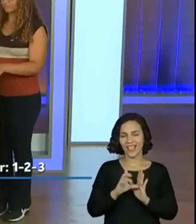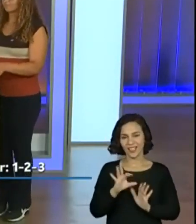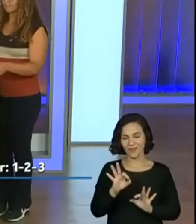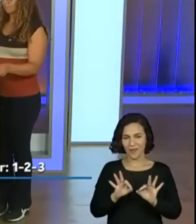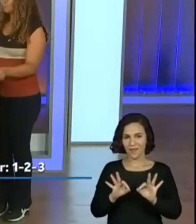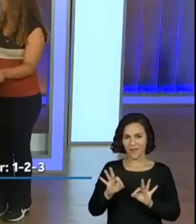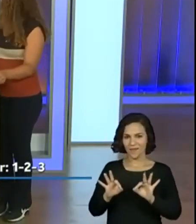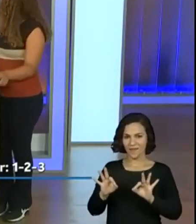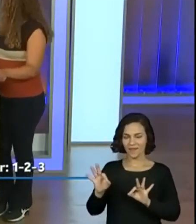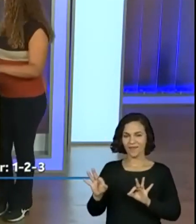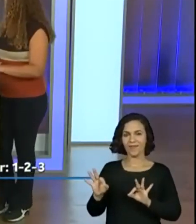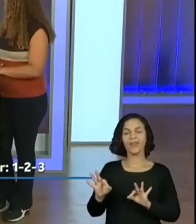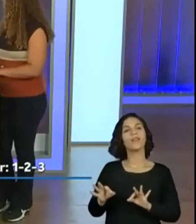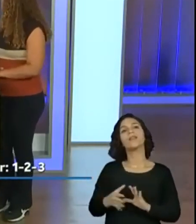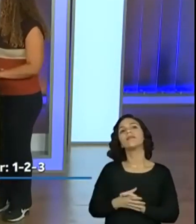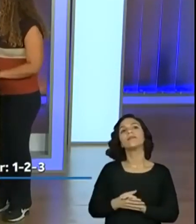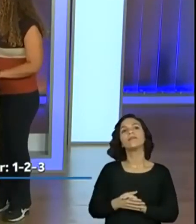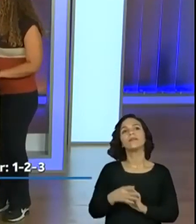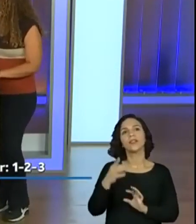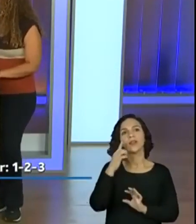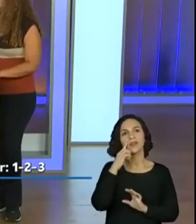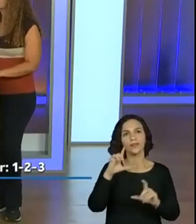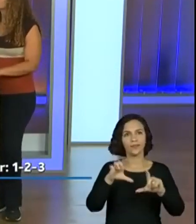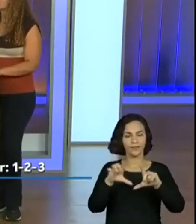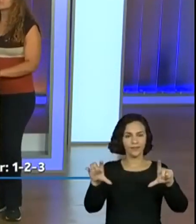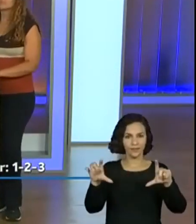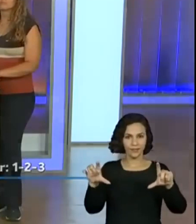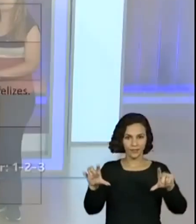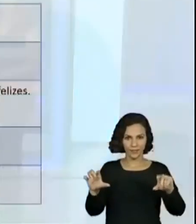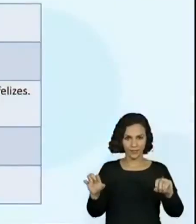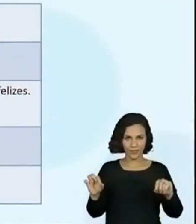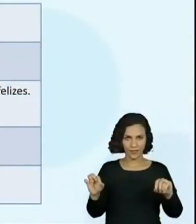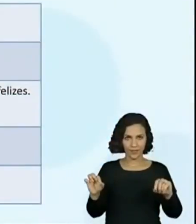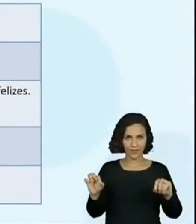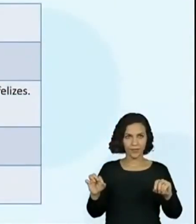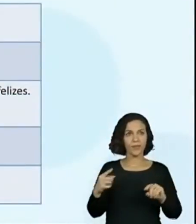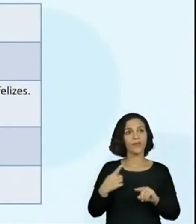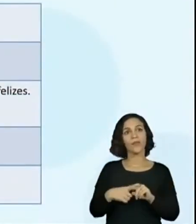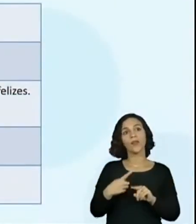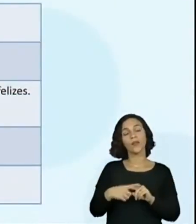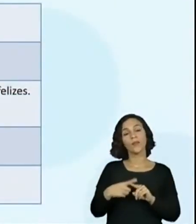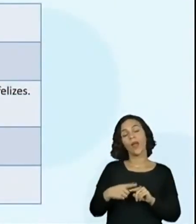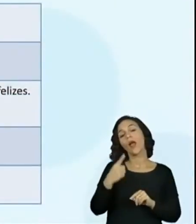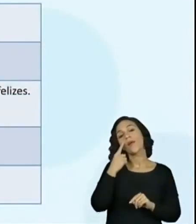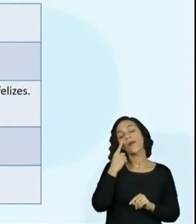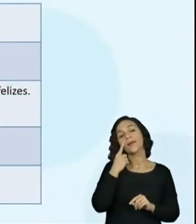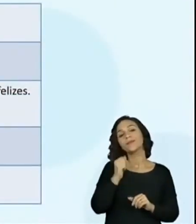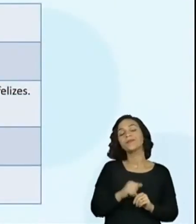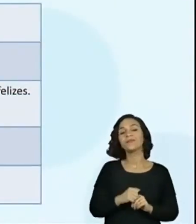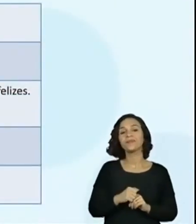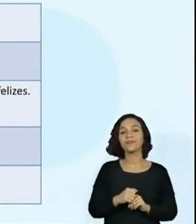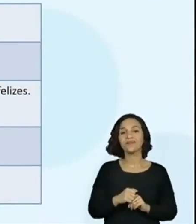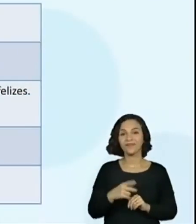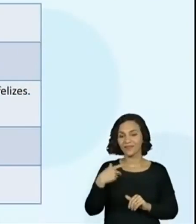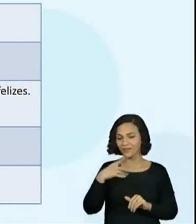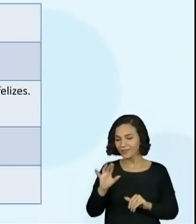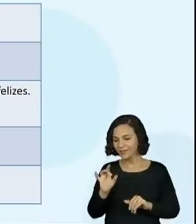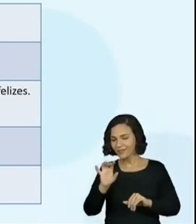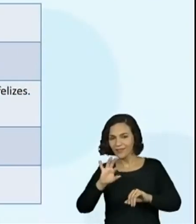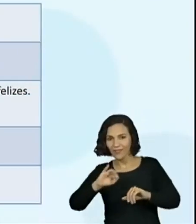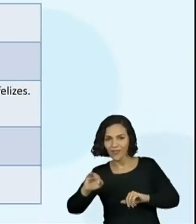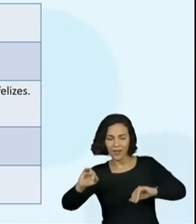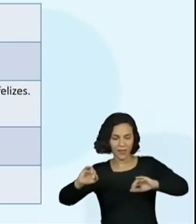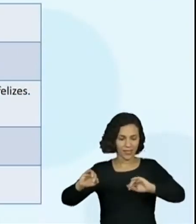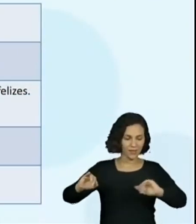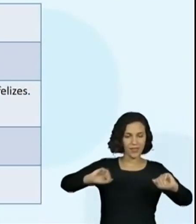pouquinho, justamente de propósito, essa tabelinha fica aí, mas a gente já separou, lembra? A gente foi aqui